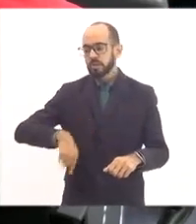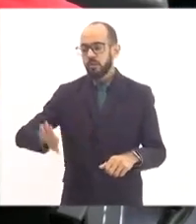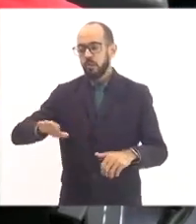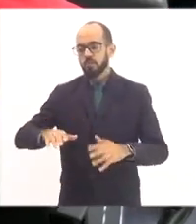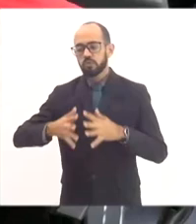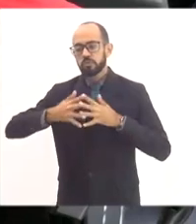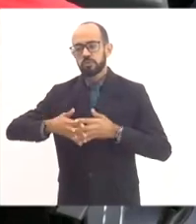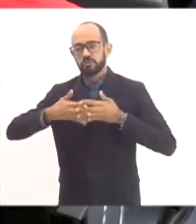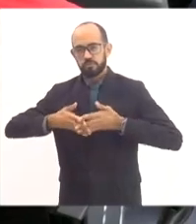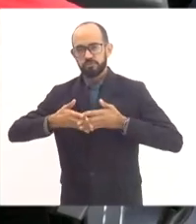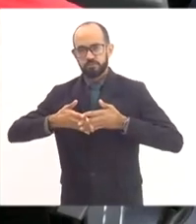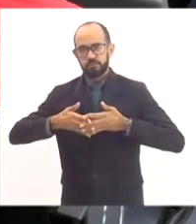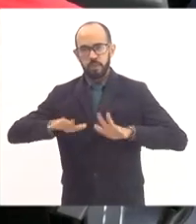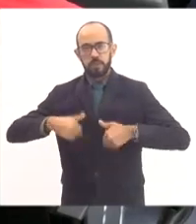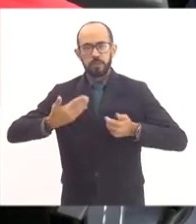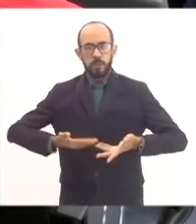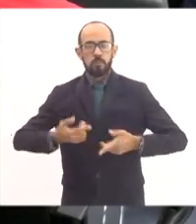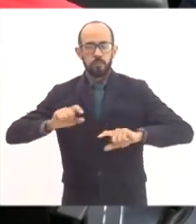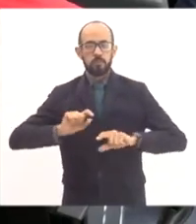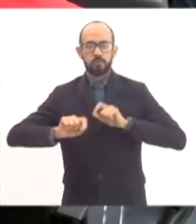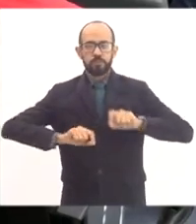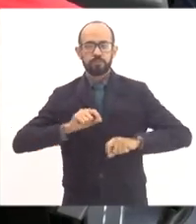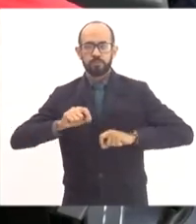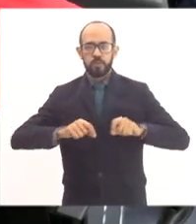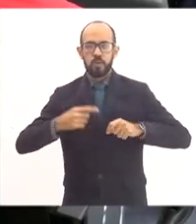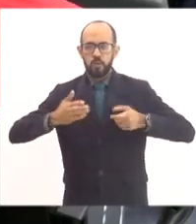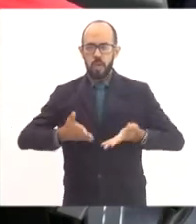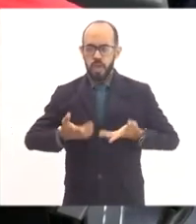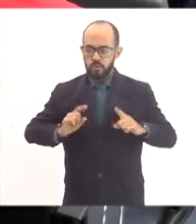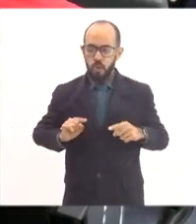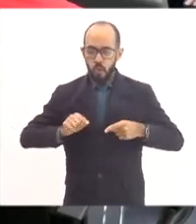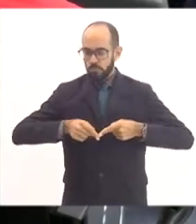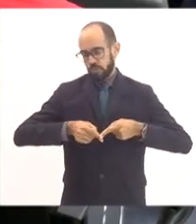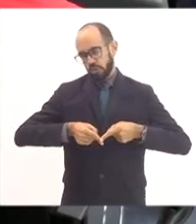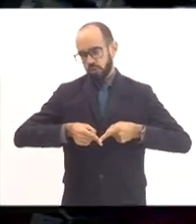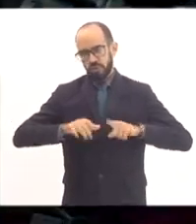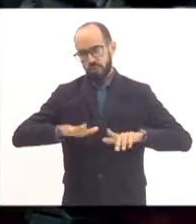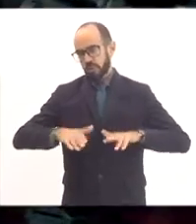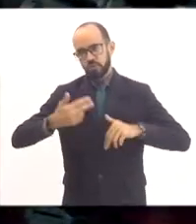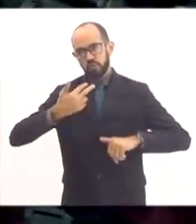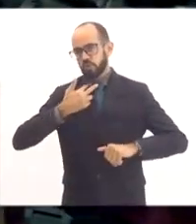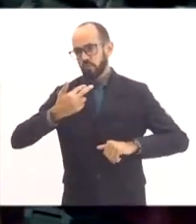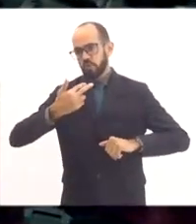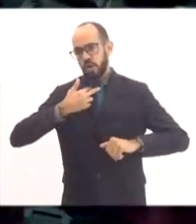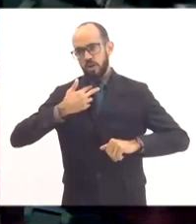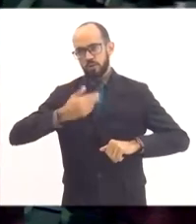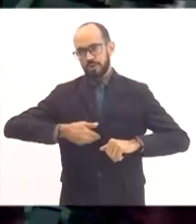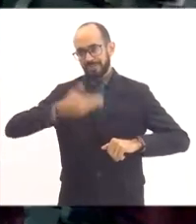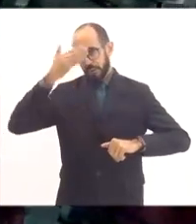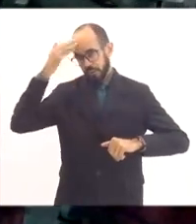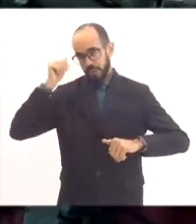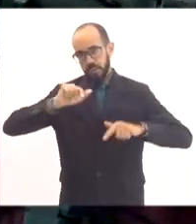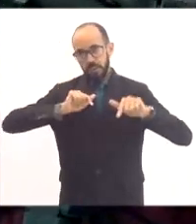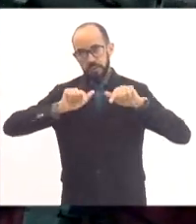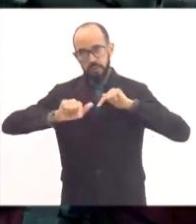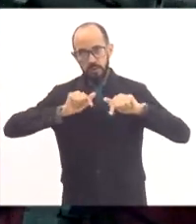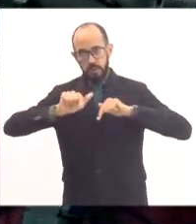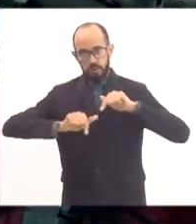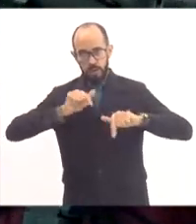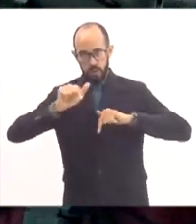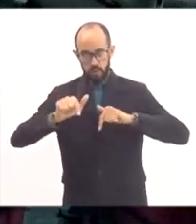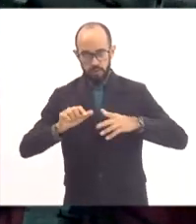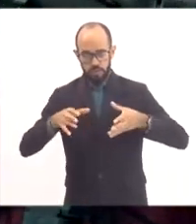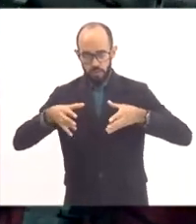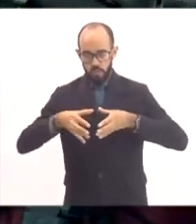Obrigado. Pessoal, eu quero ser bem objetivo, mas eu não posso deixar de destacar todo esse trabalho que tem sido feito por essa comissão